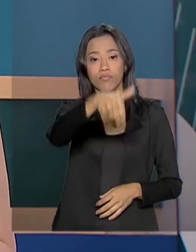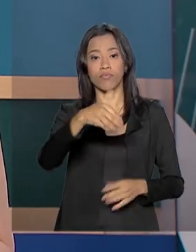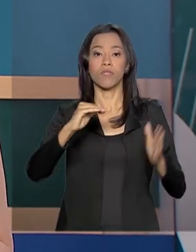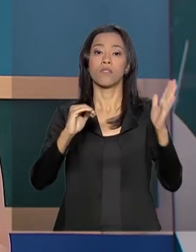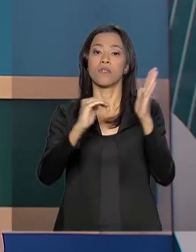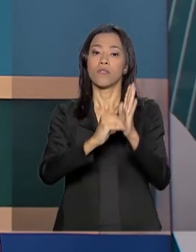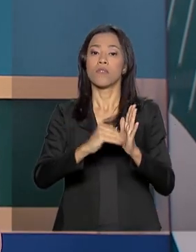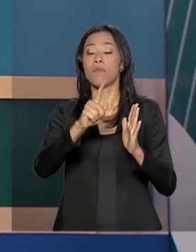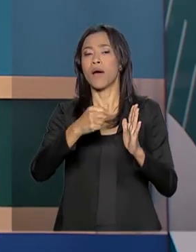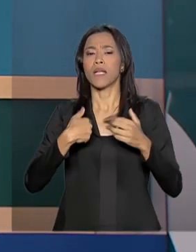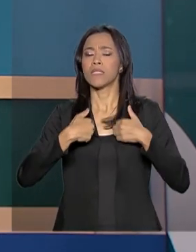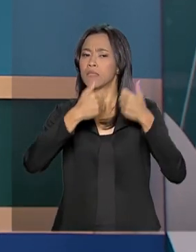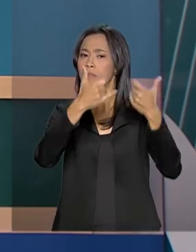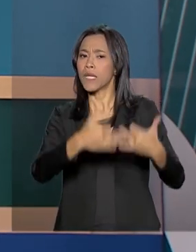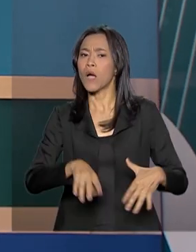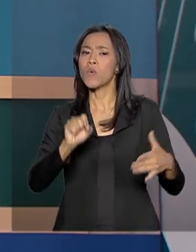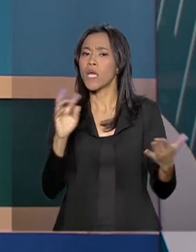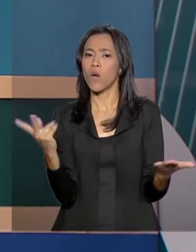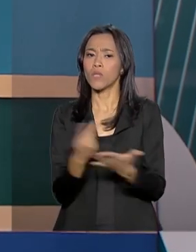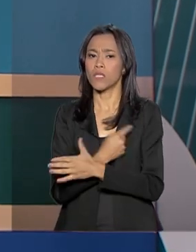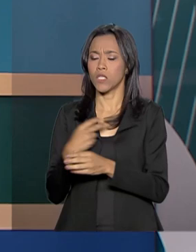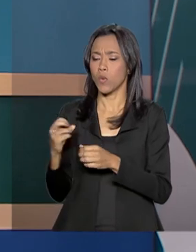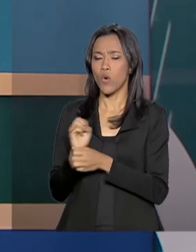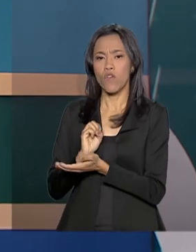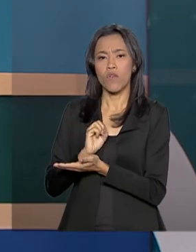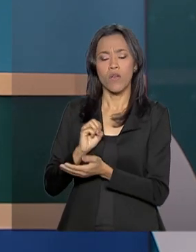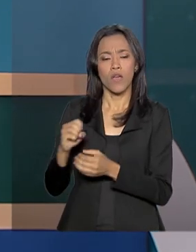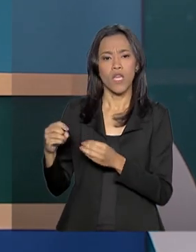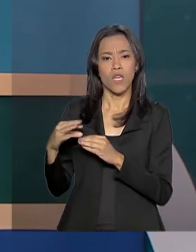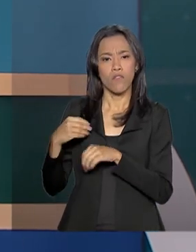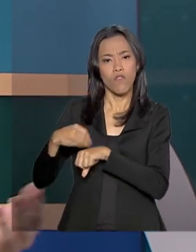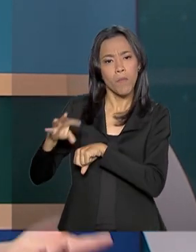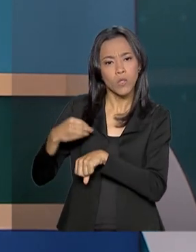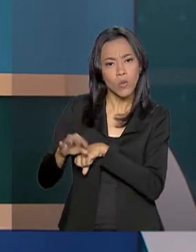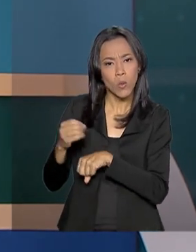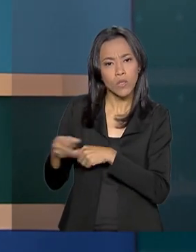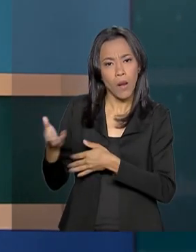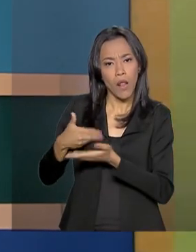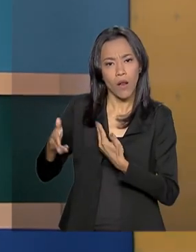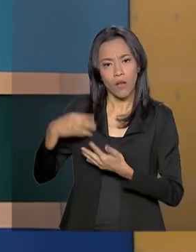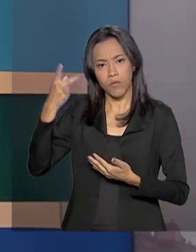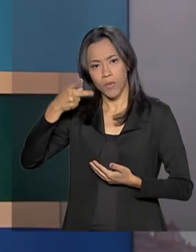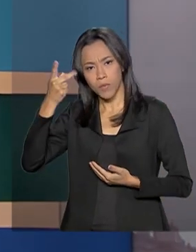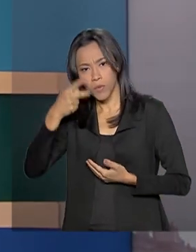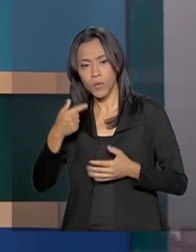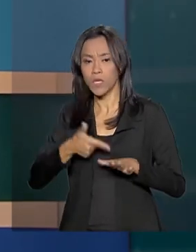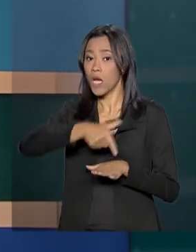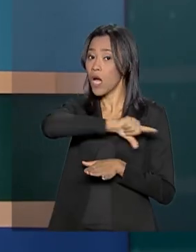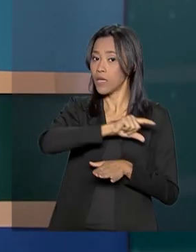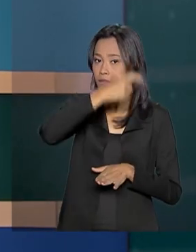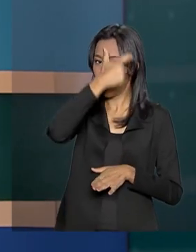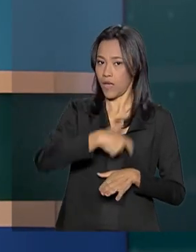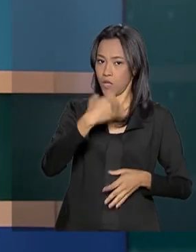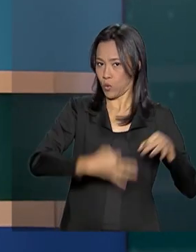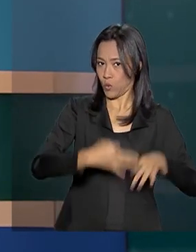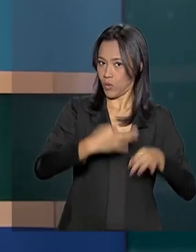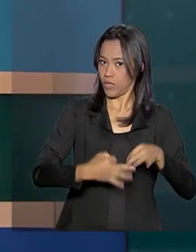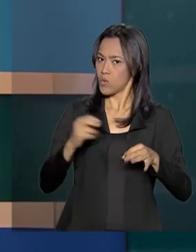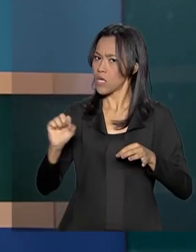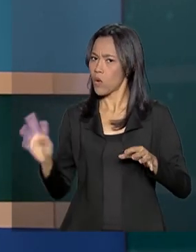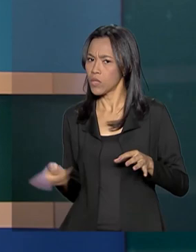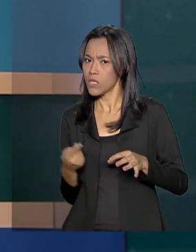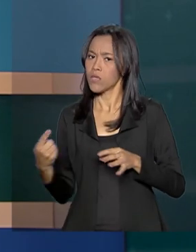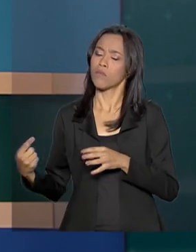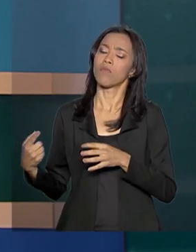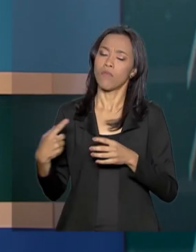vazamento de mensagens trocadas entre procuradores da Força-Tarefa da Lava Jato e ele quando era juiz. A iniciativa partiu do próprio